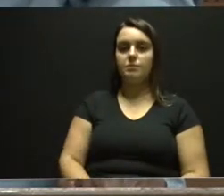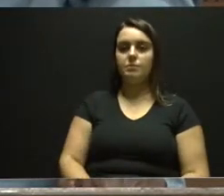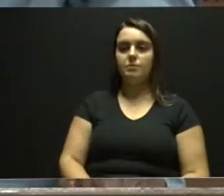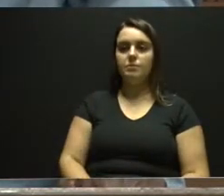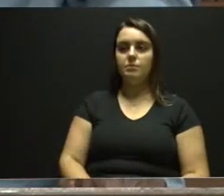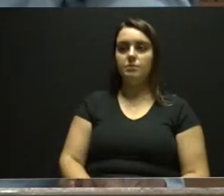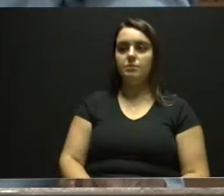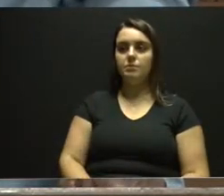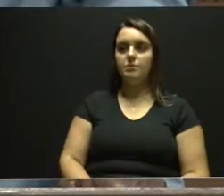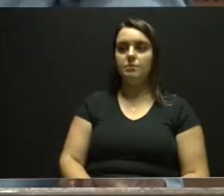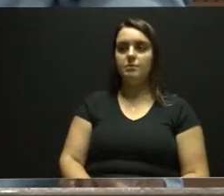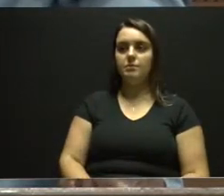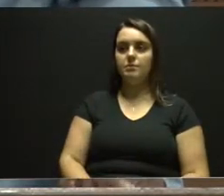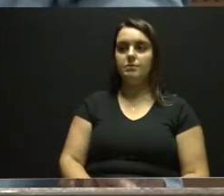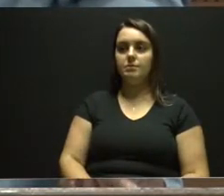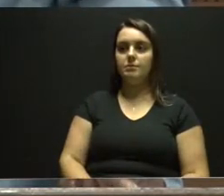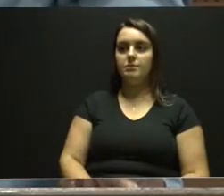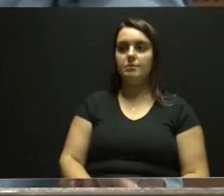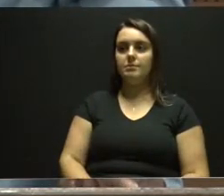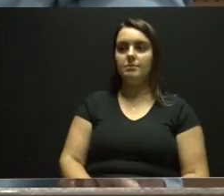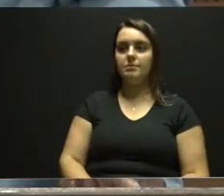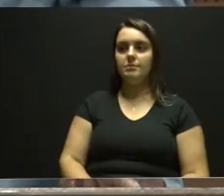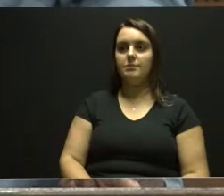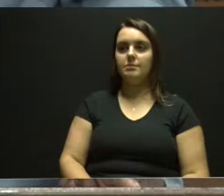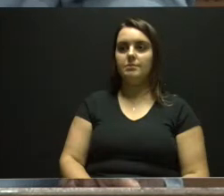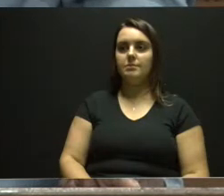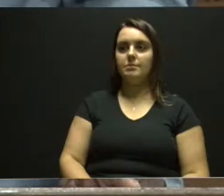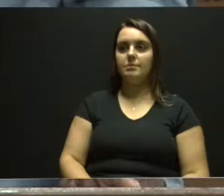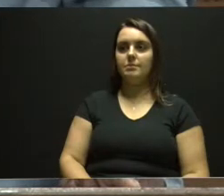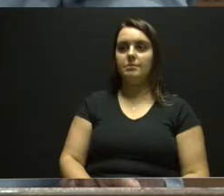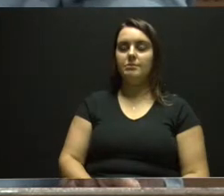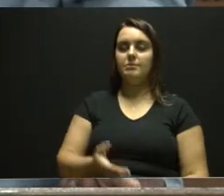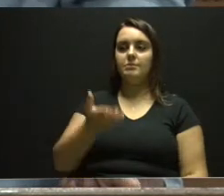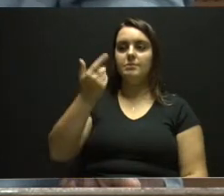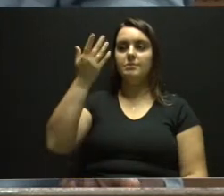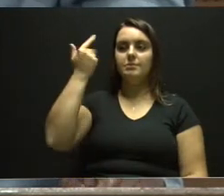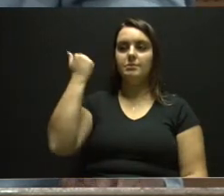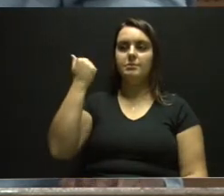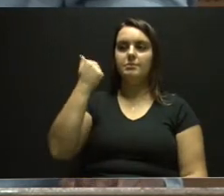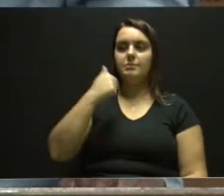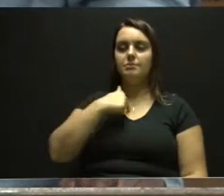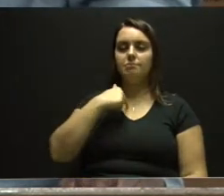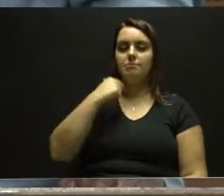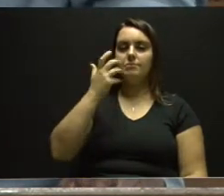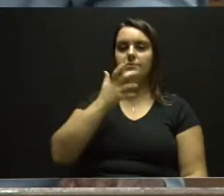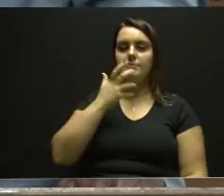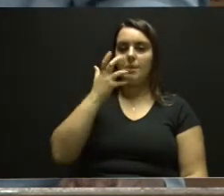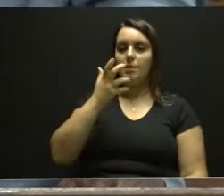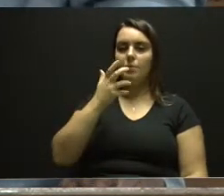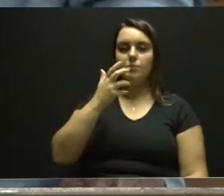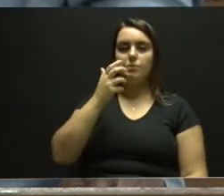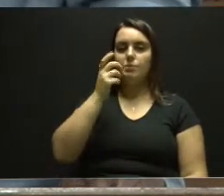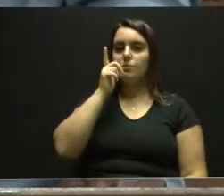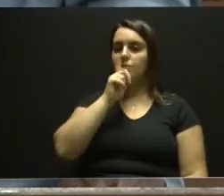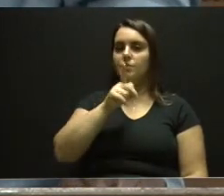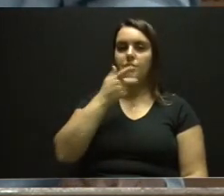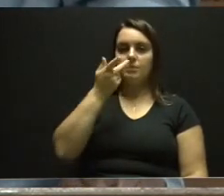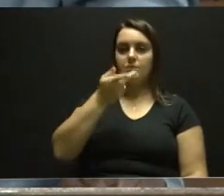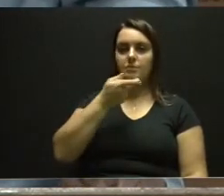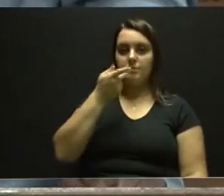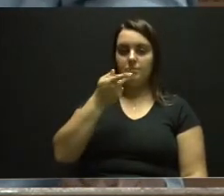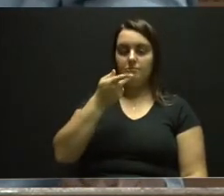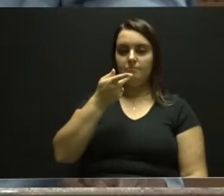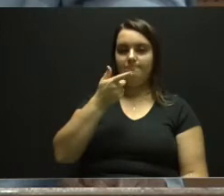vez eu estava num congresso onde me der a oportunidade para falar sobre a questão